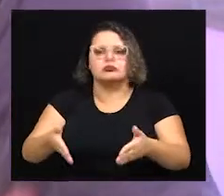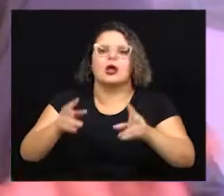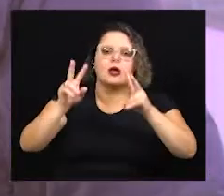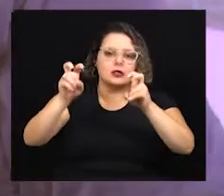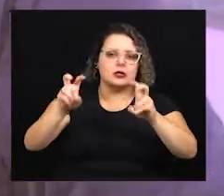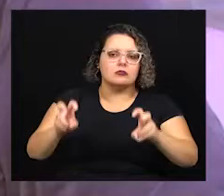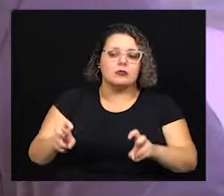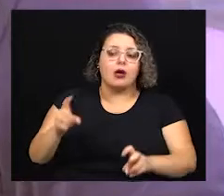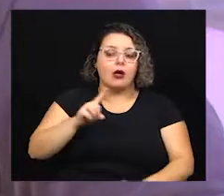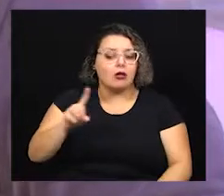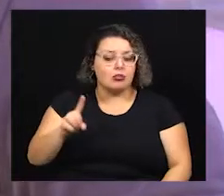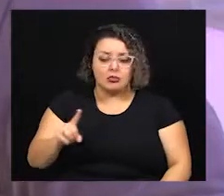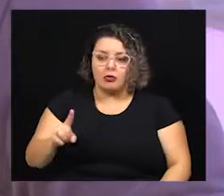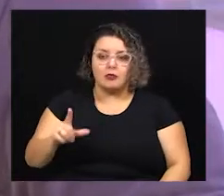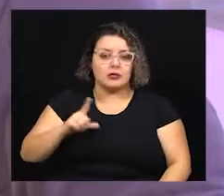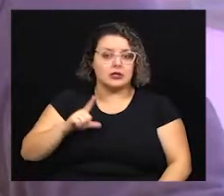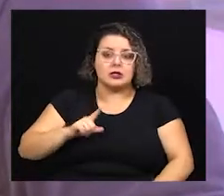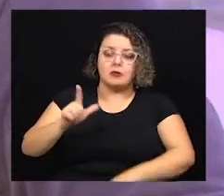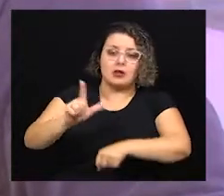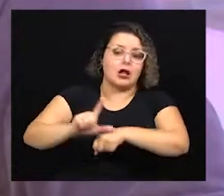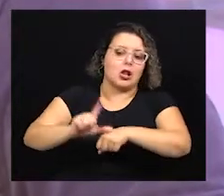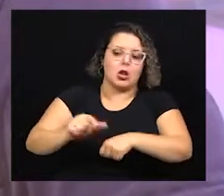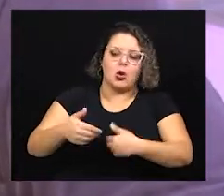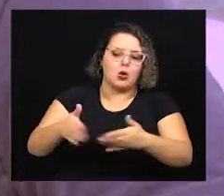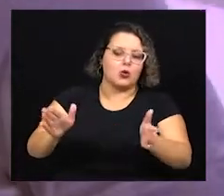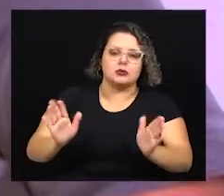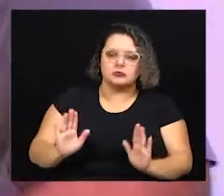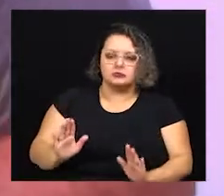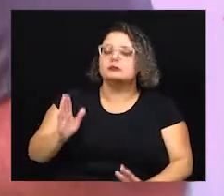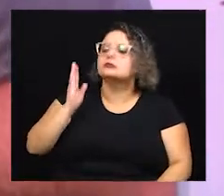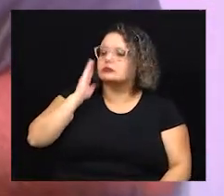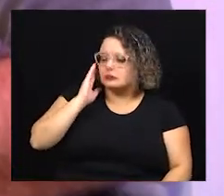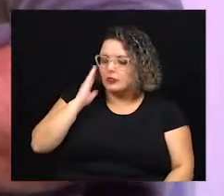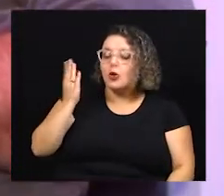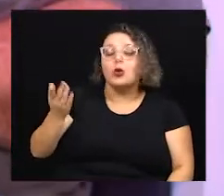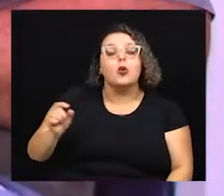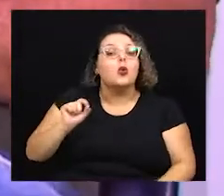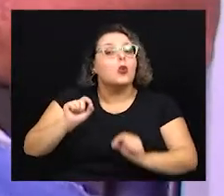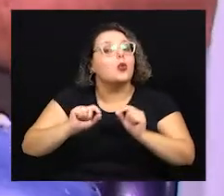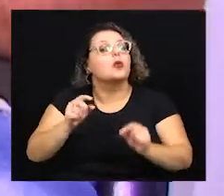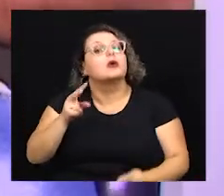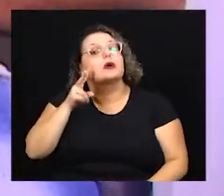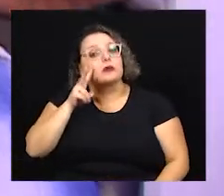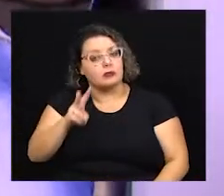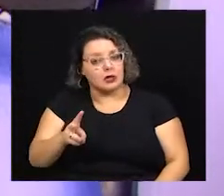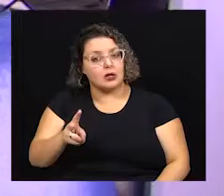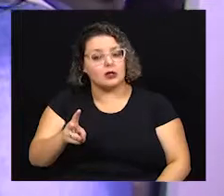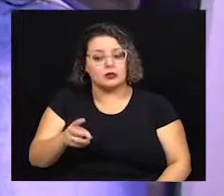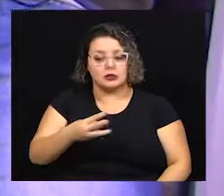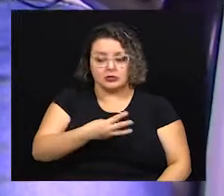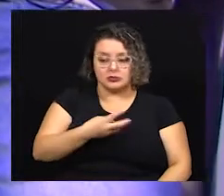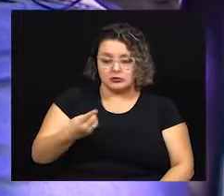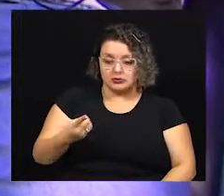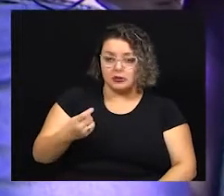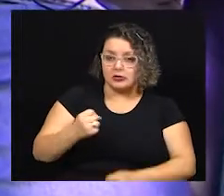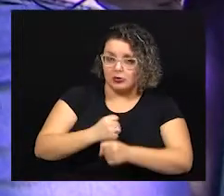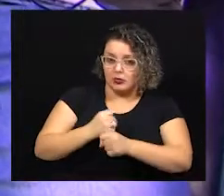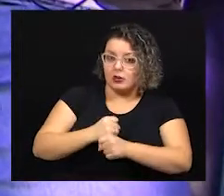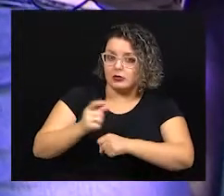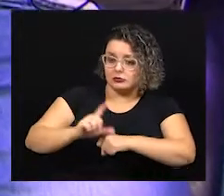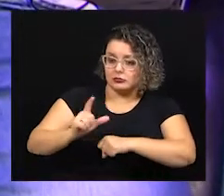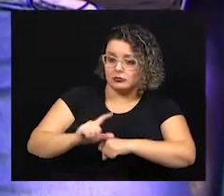mas não para o cara ser uma loja, para ele formar uma loja. Entendi. O que a gente vê, nesses 31 anos que eu tenho